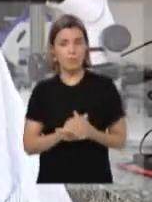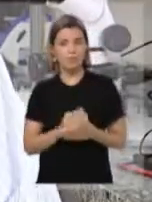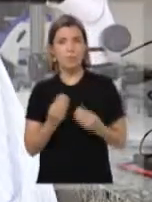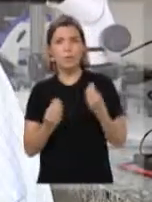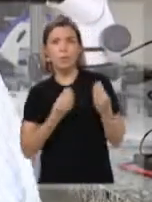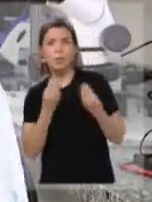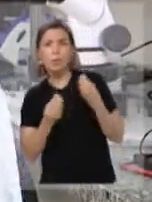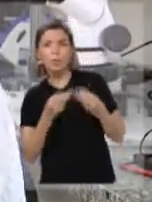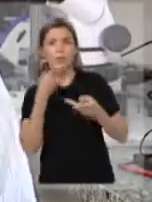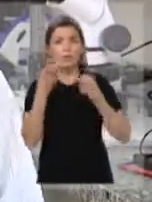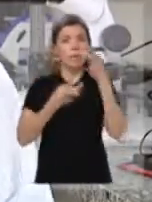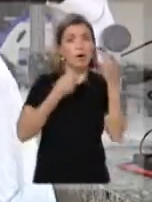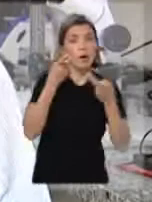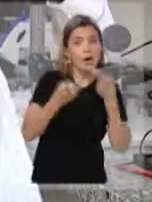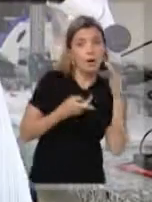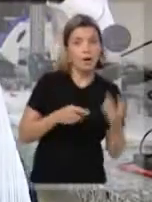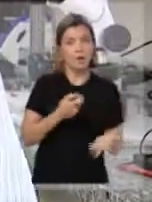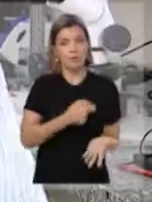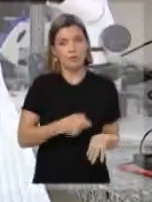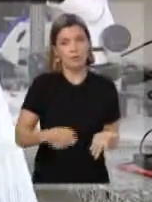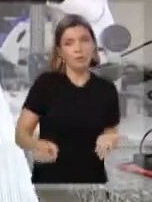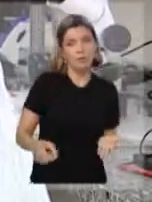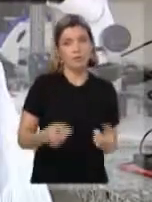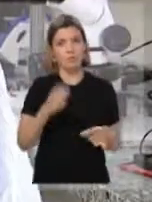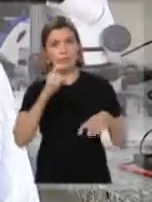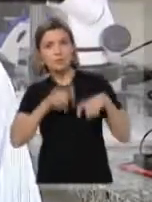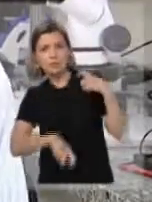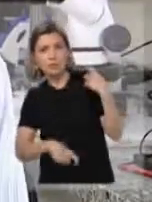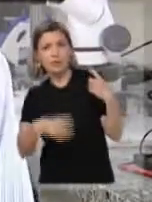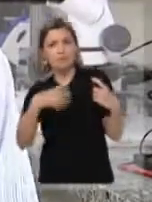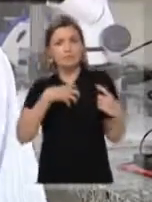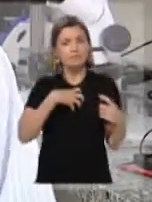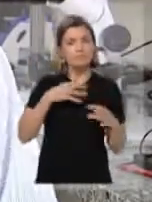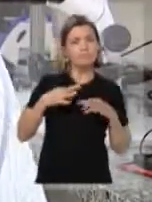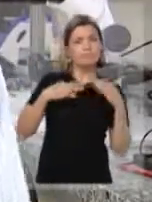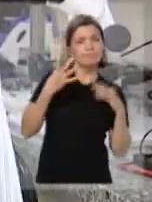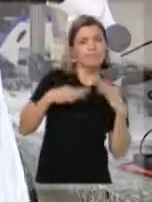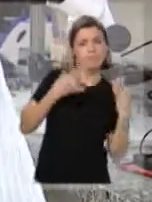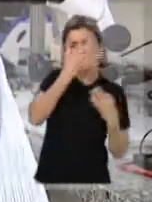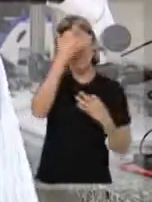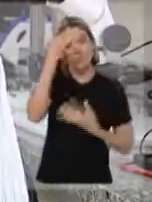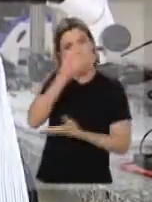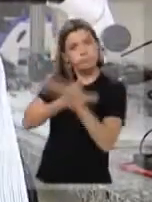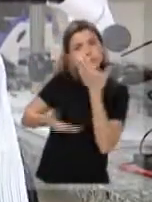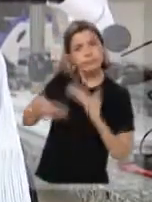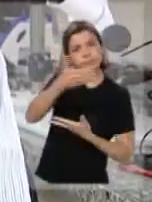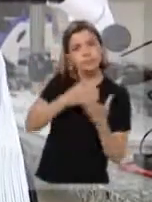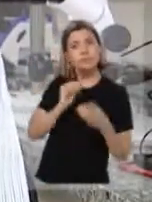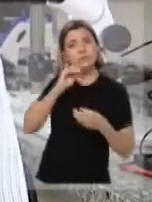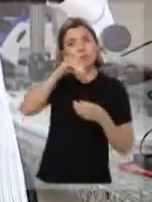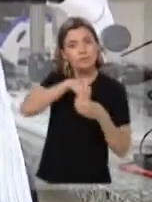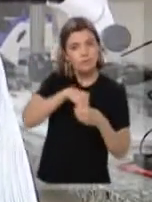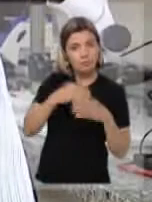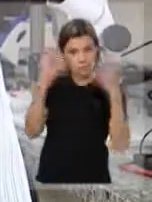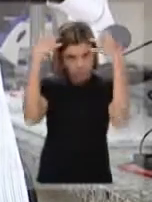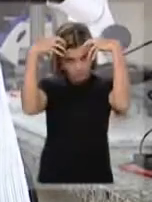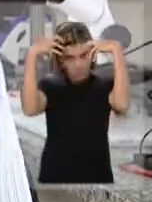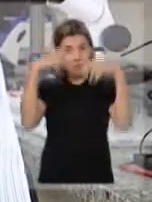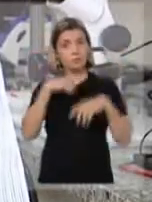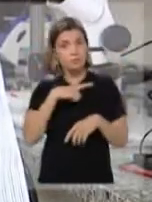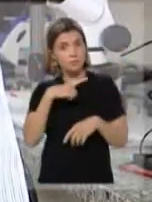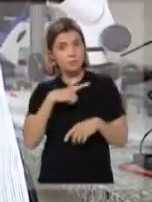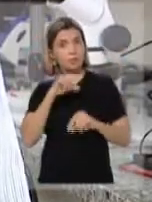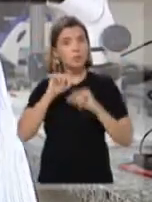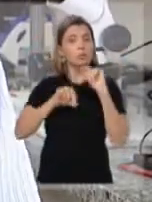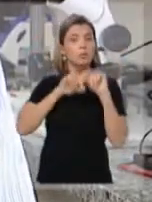atividade de defesa, da fala, comportamentos sexuais, interações sociais. E além disso,